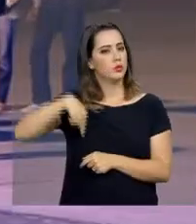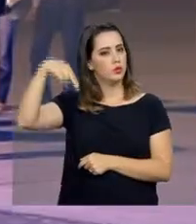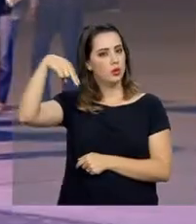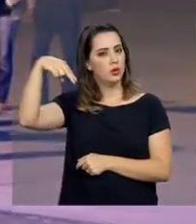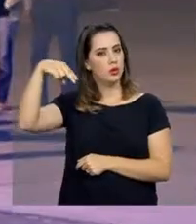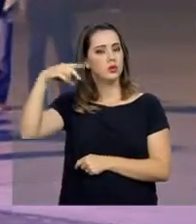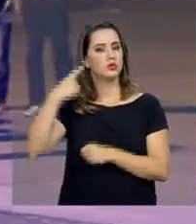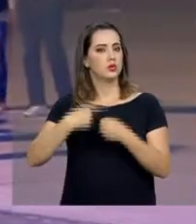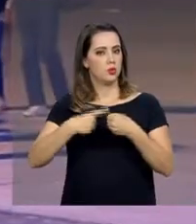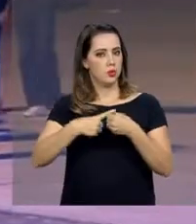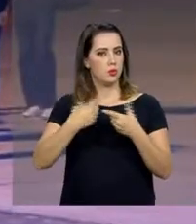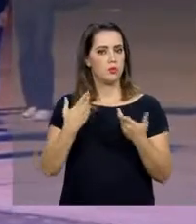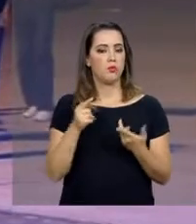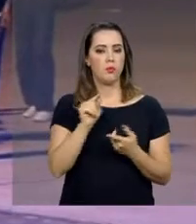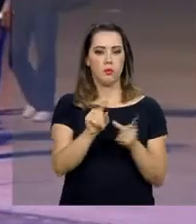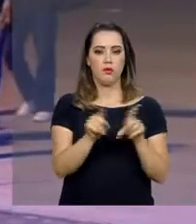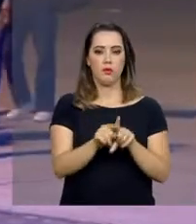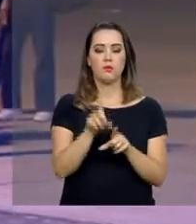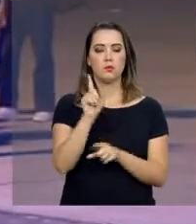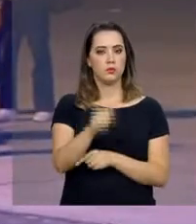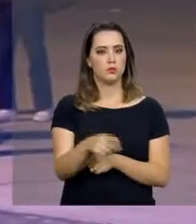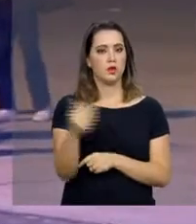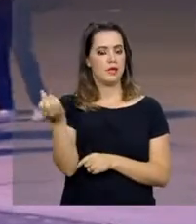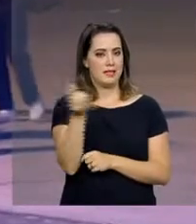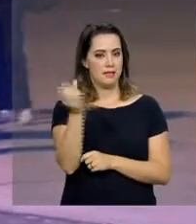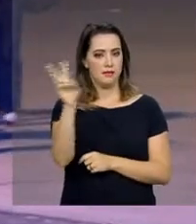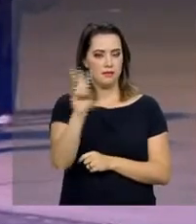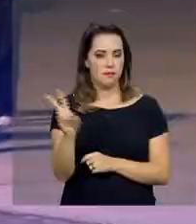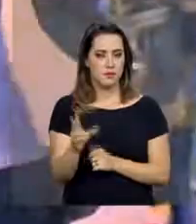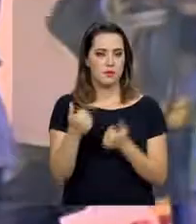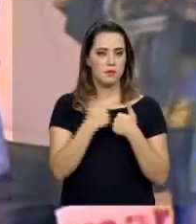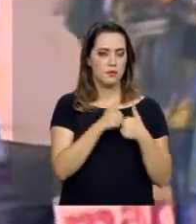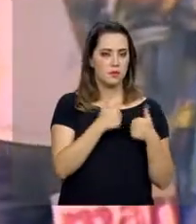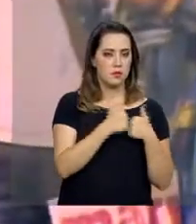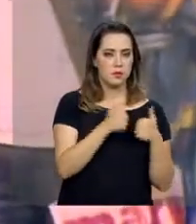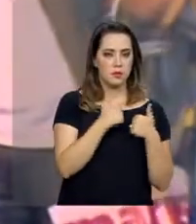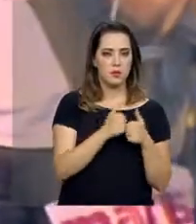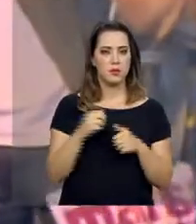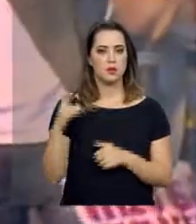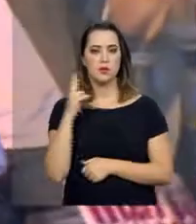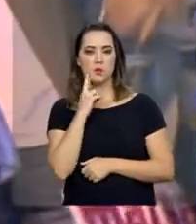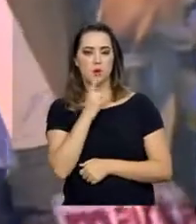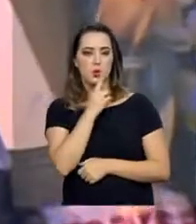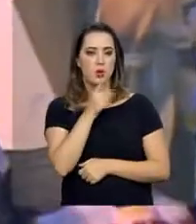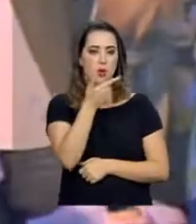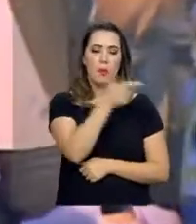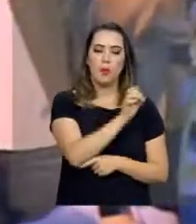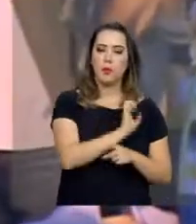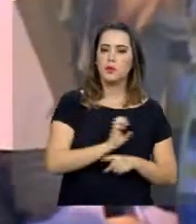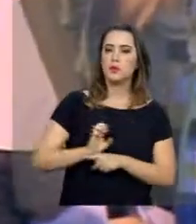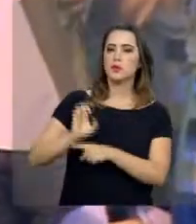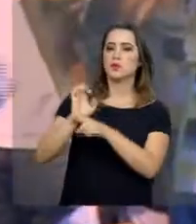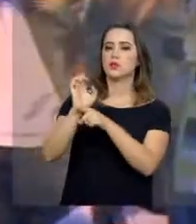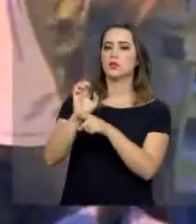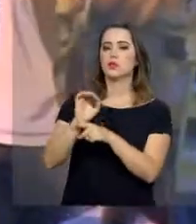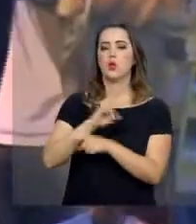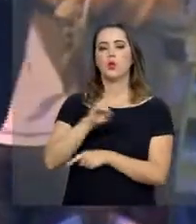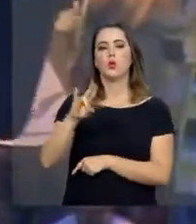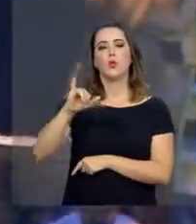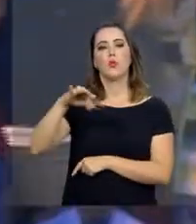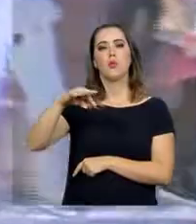este é o sexto processo de transferência de imigrantes venezuelanos de roraima para outros estados chamado de